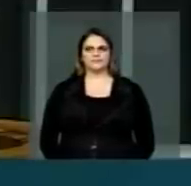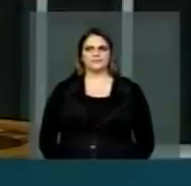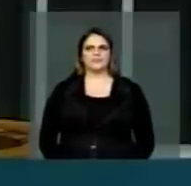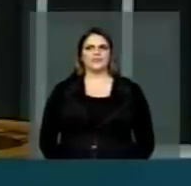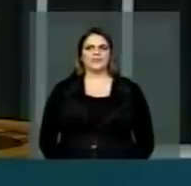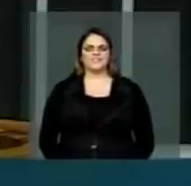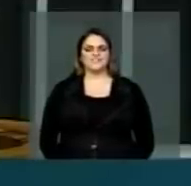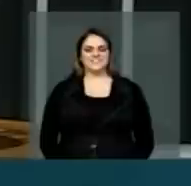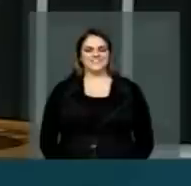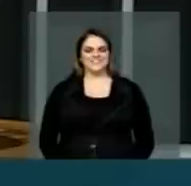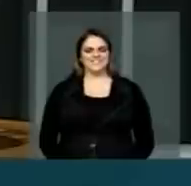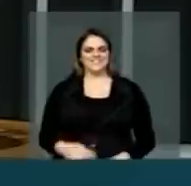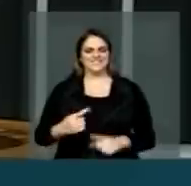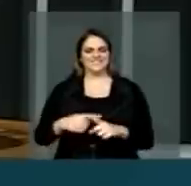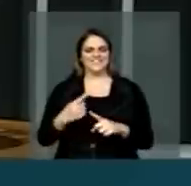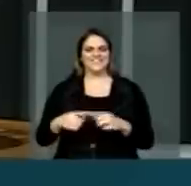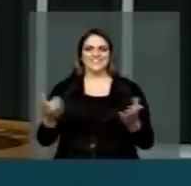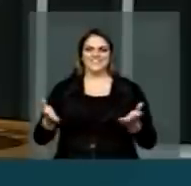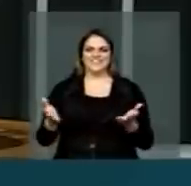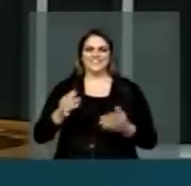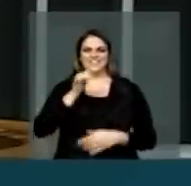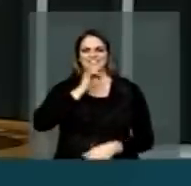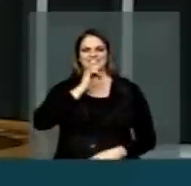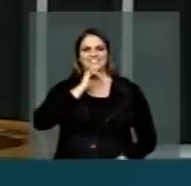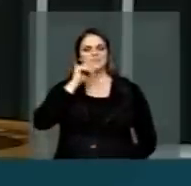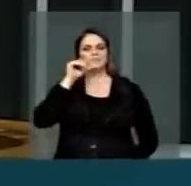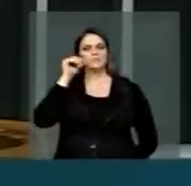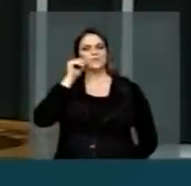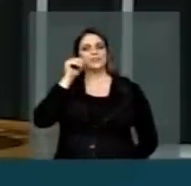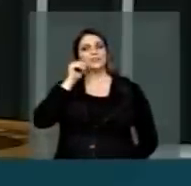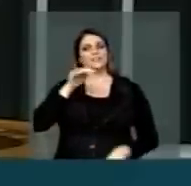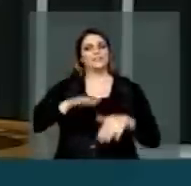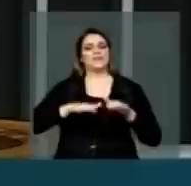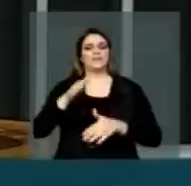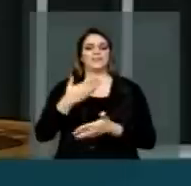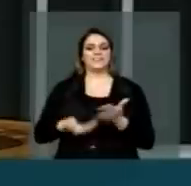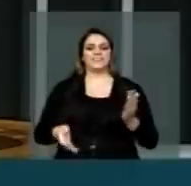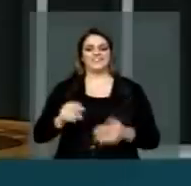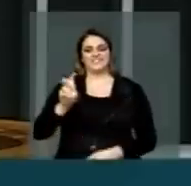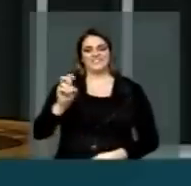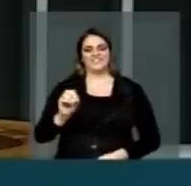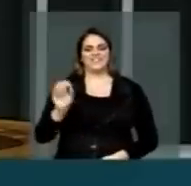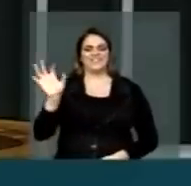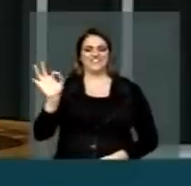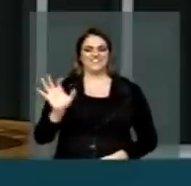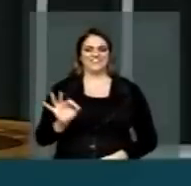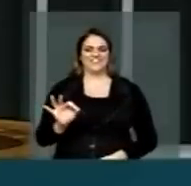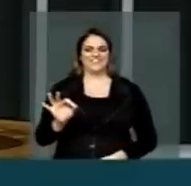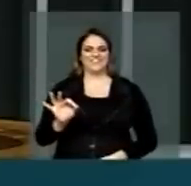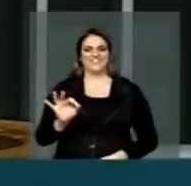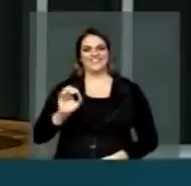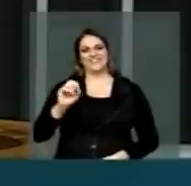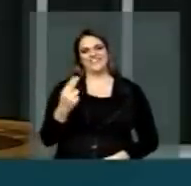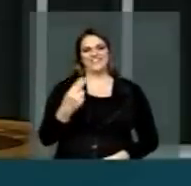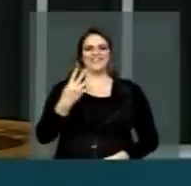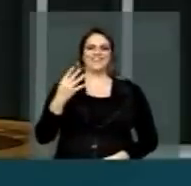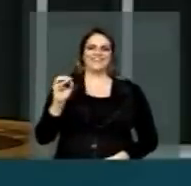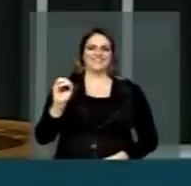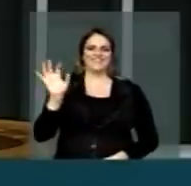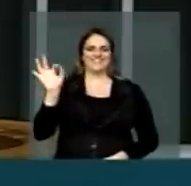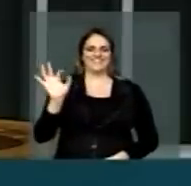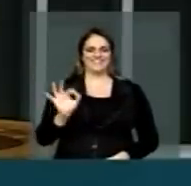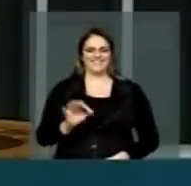vigor, a mulher pode chegar a perder até 50%, 40% a